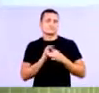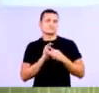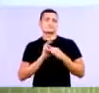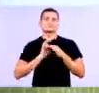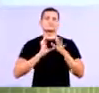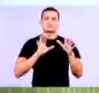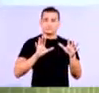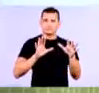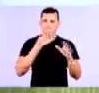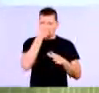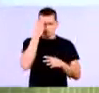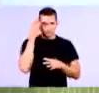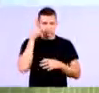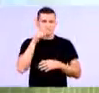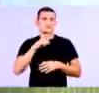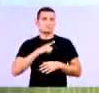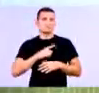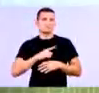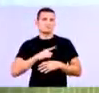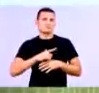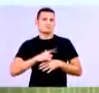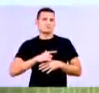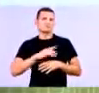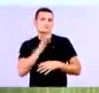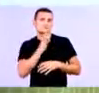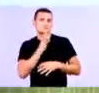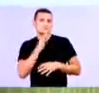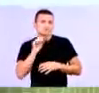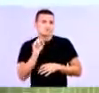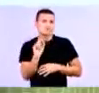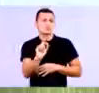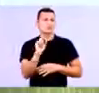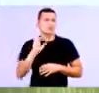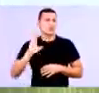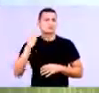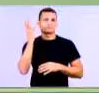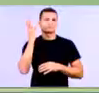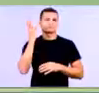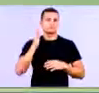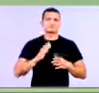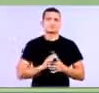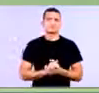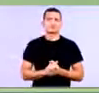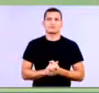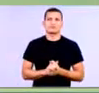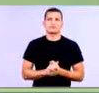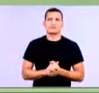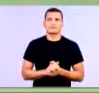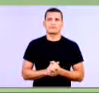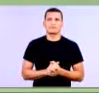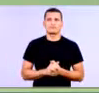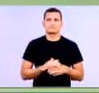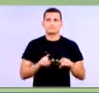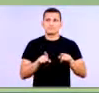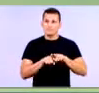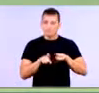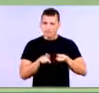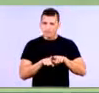as pessoas, para elas terem de fato conhecimento do que está acontecendo, né? Além de